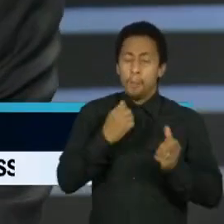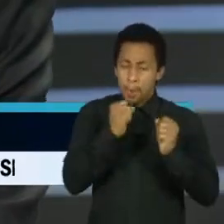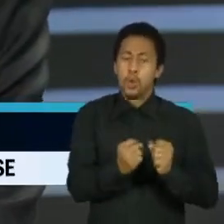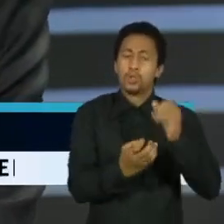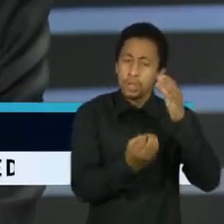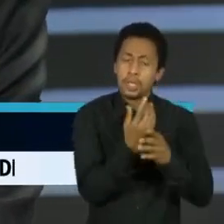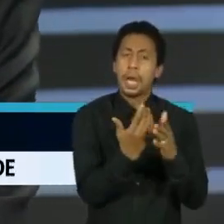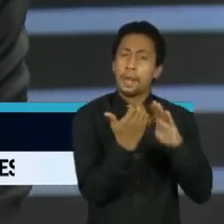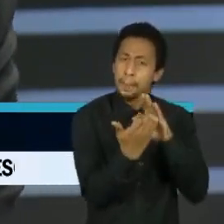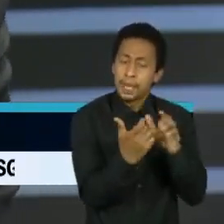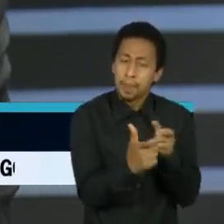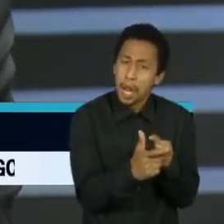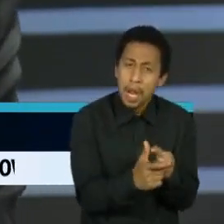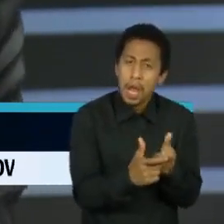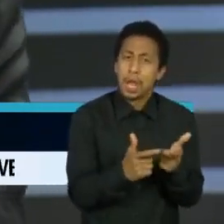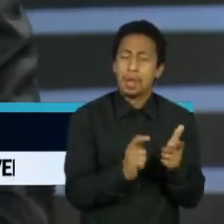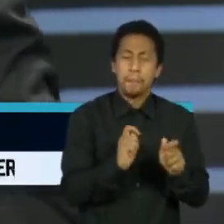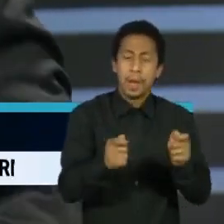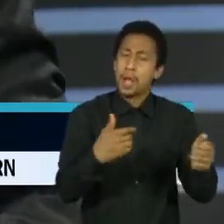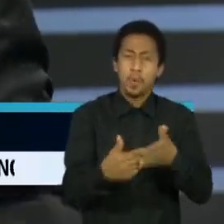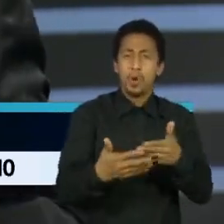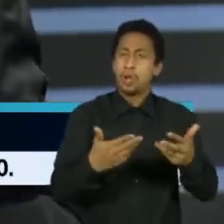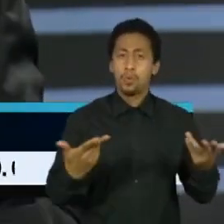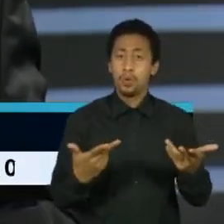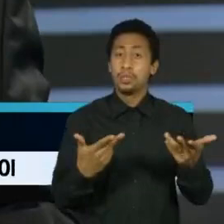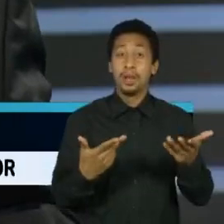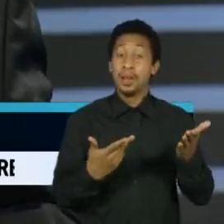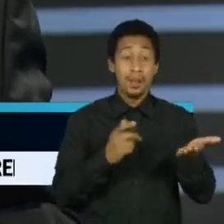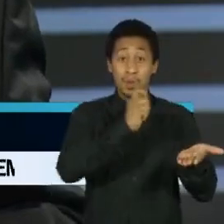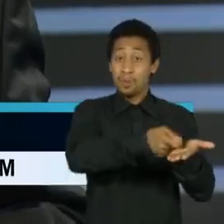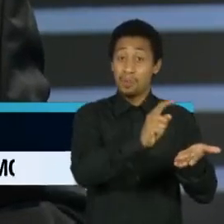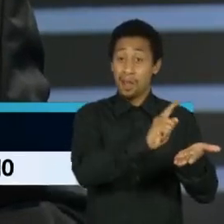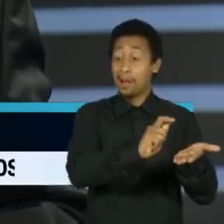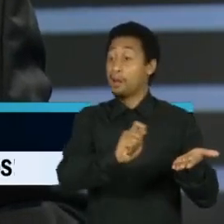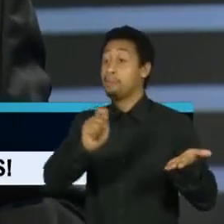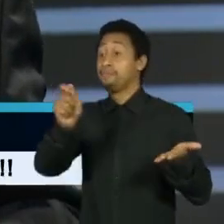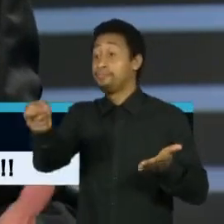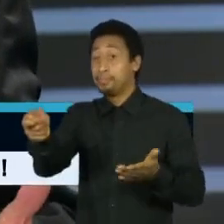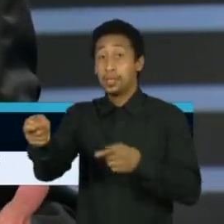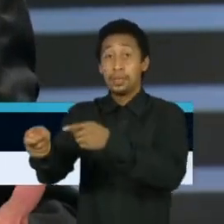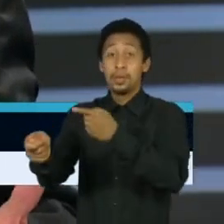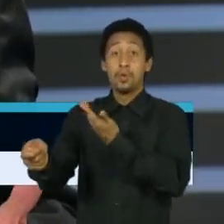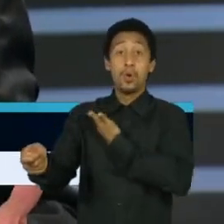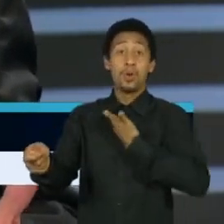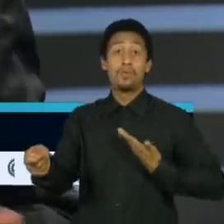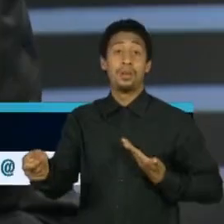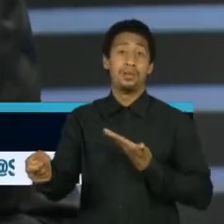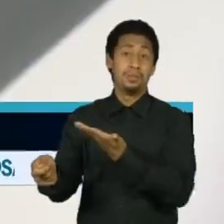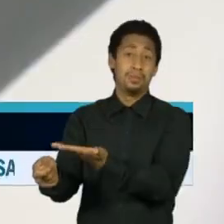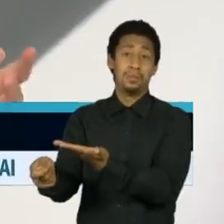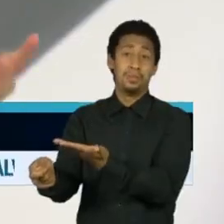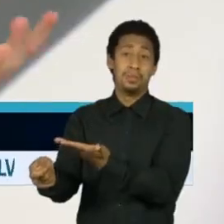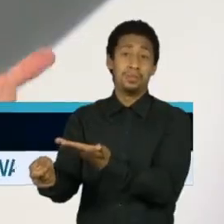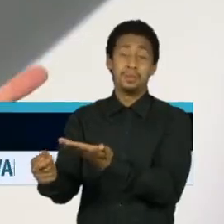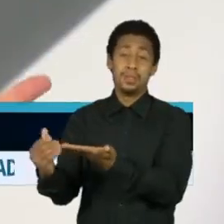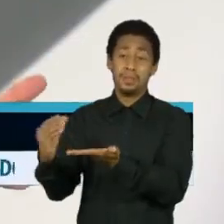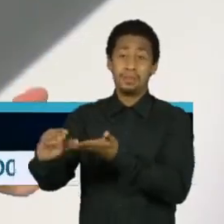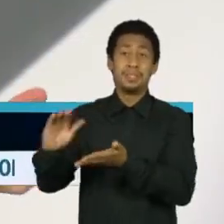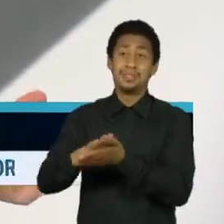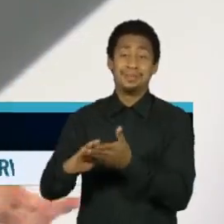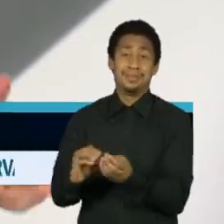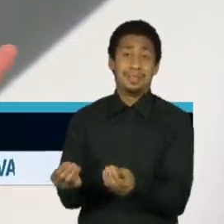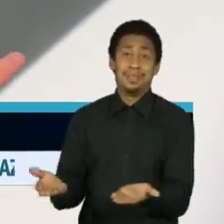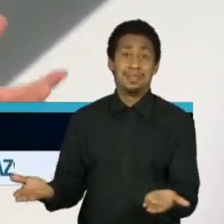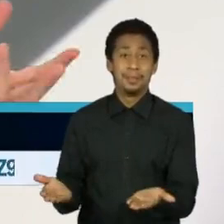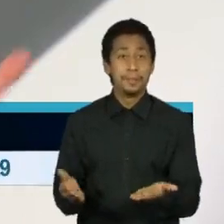fazer o quê que ele quisesse. Você tira esse dinheiro e você põe de volta no Estado, que é completamente contra o pensamento liberal. E assim, a premissa de uma